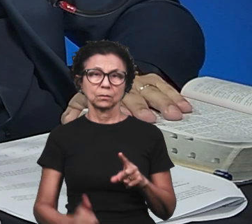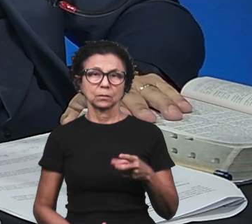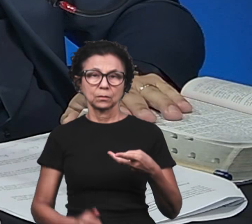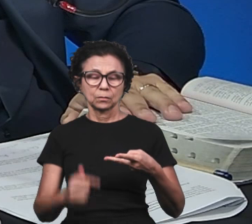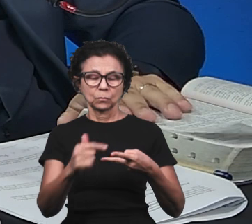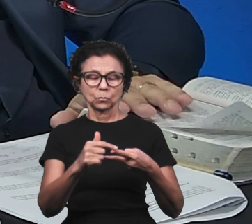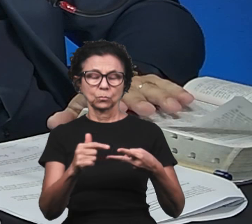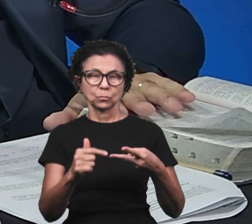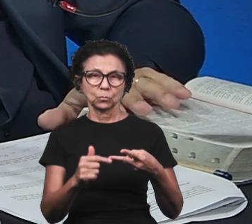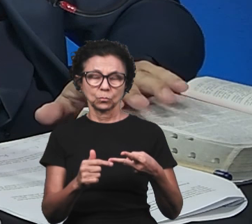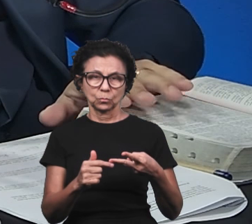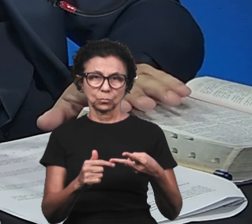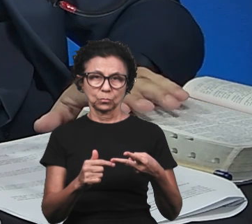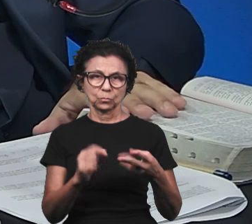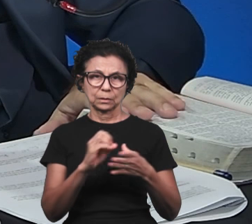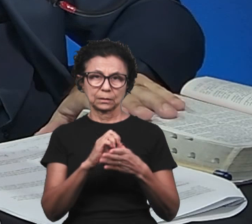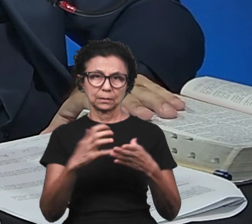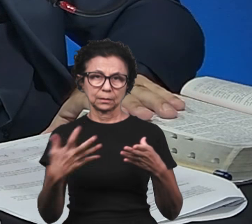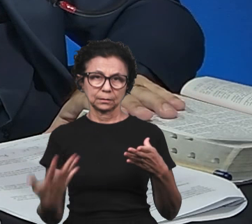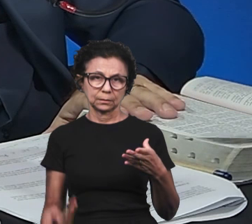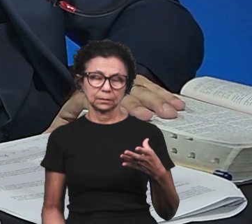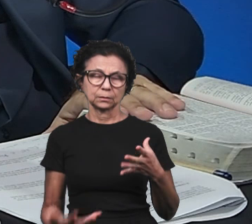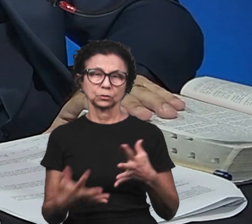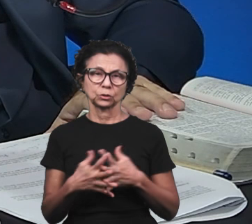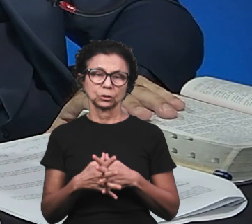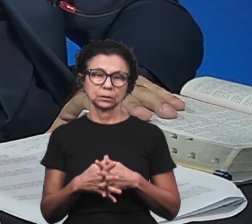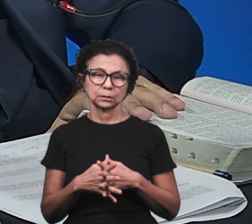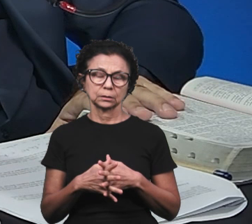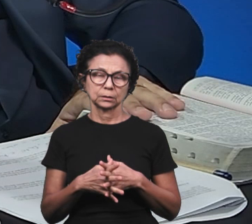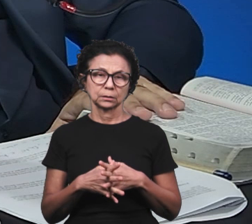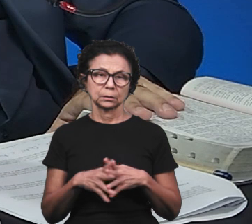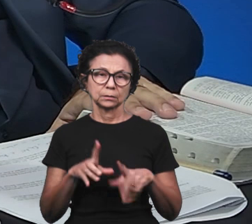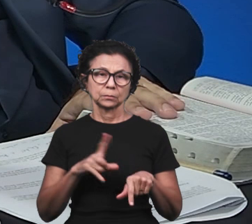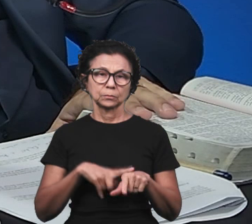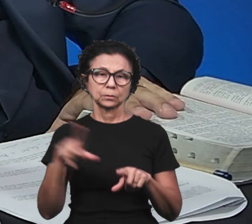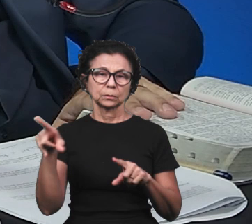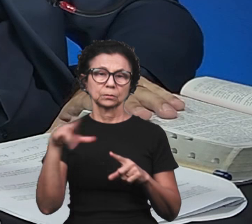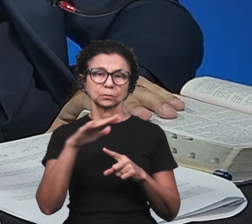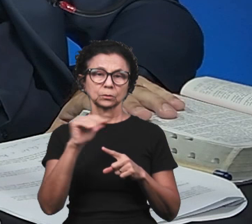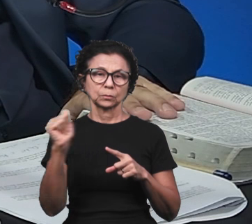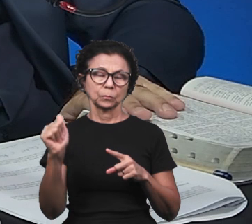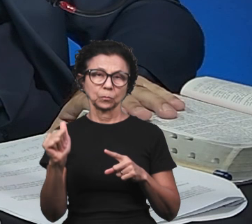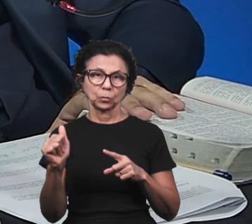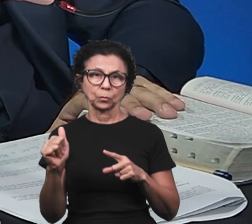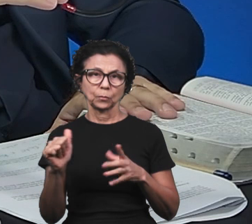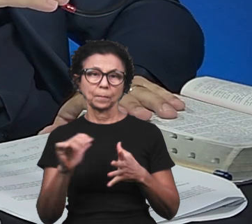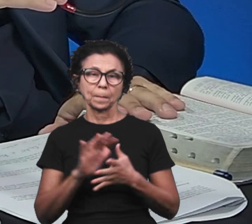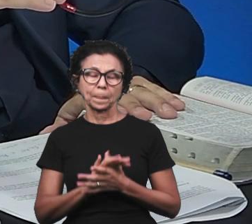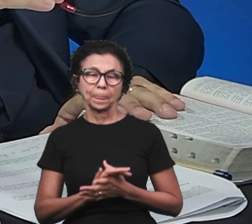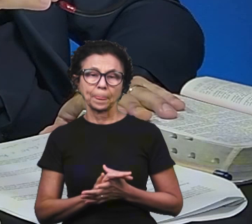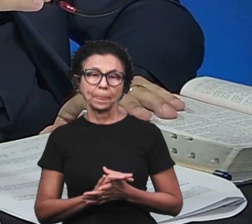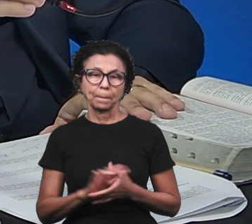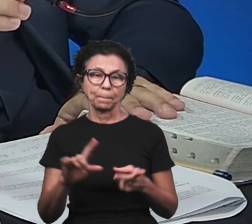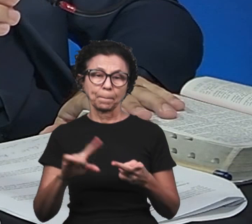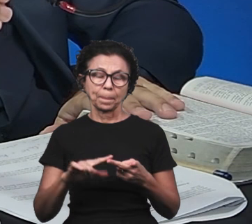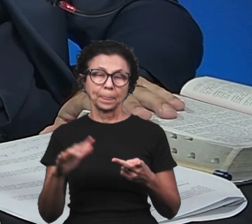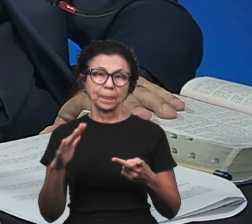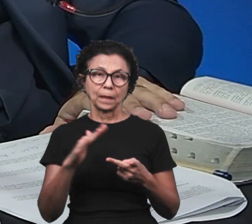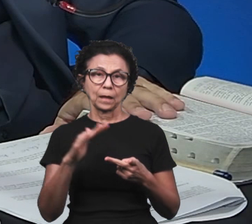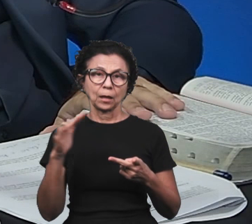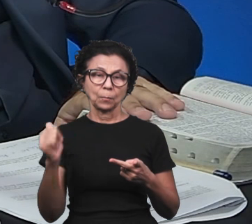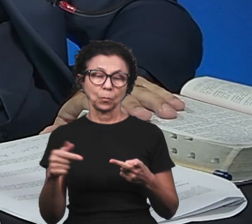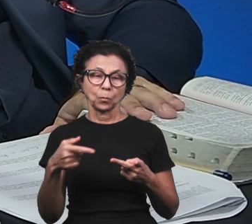aspectos do chamado de Arão. Os companheiros já disseram bem aqui. O primeiro, para deixar de ser um escravo, para entrar